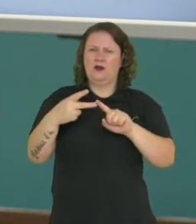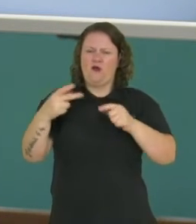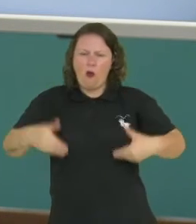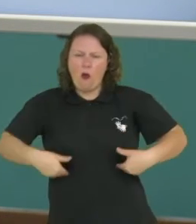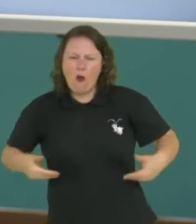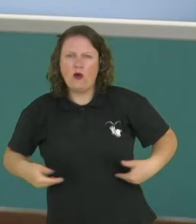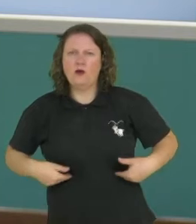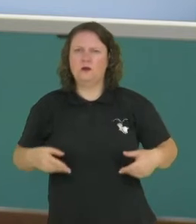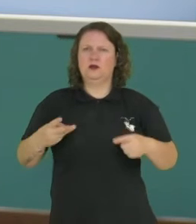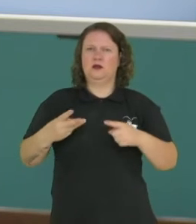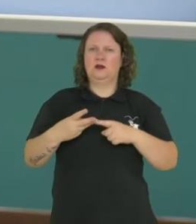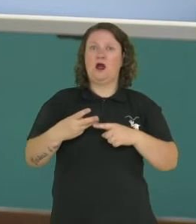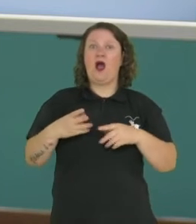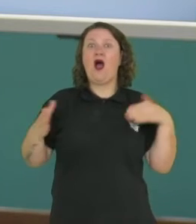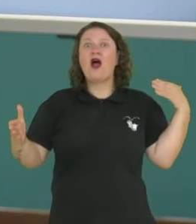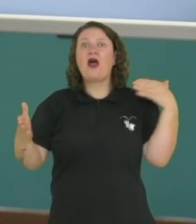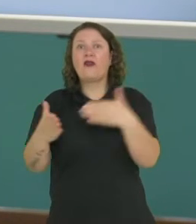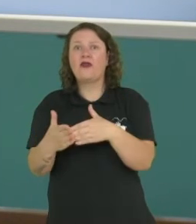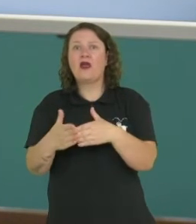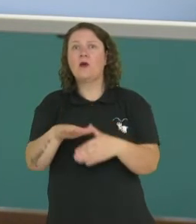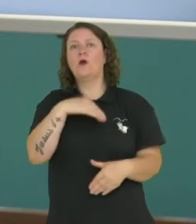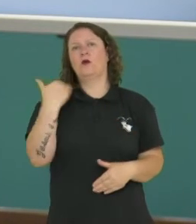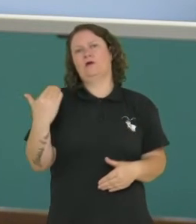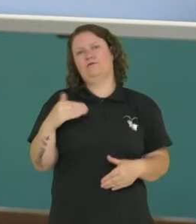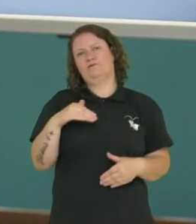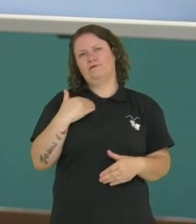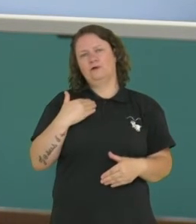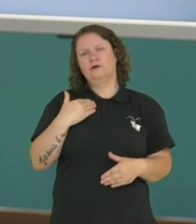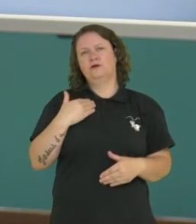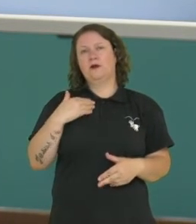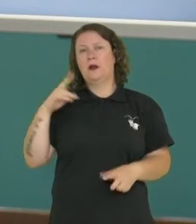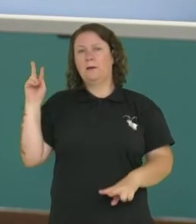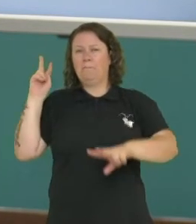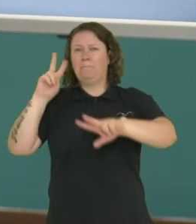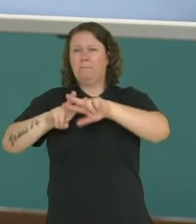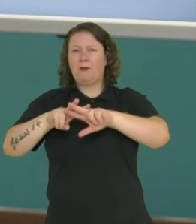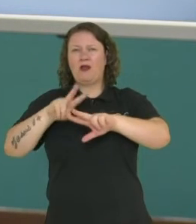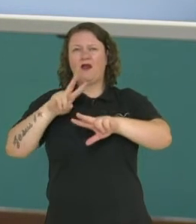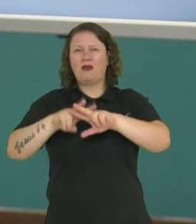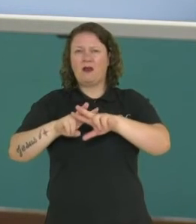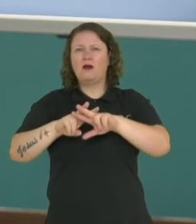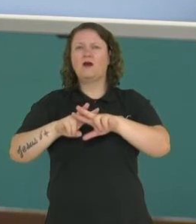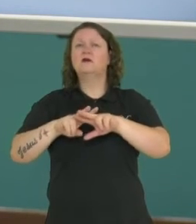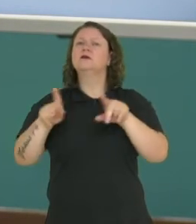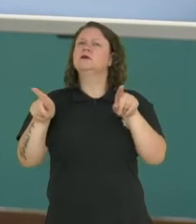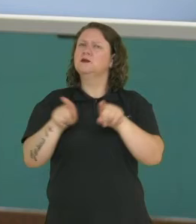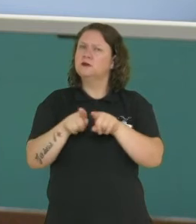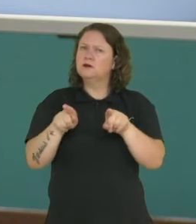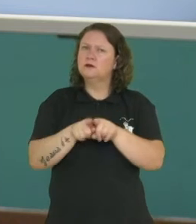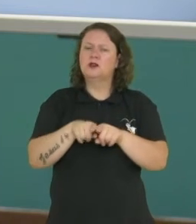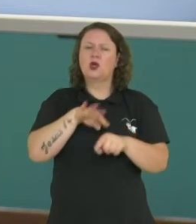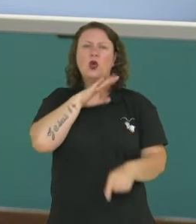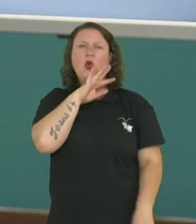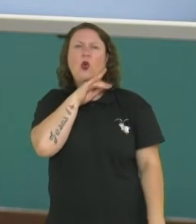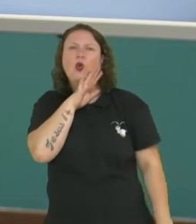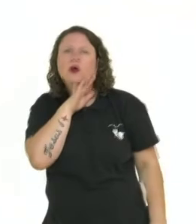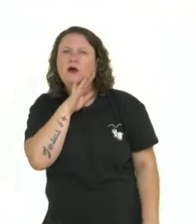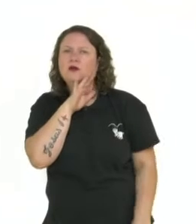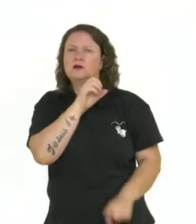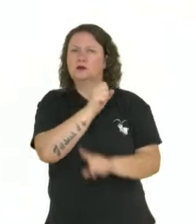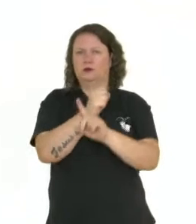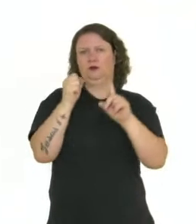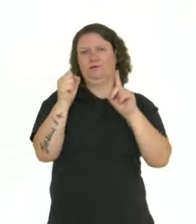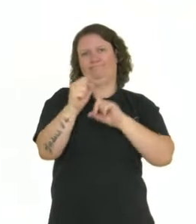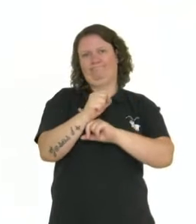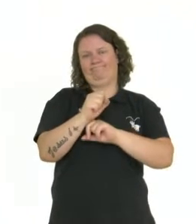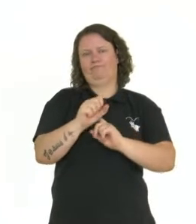morte pessoas então por conta da cor da pele, né, a prisão e assim por diante. Então são coisas ruins. O colonialismo,